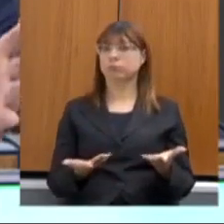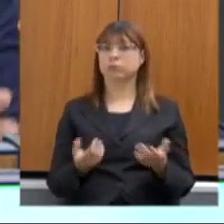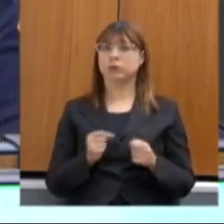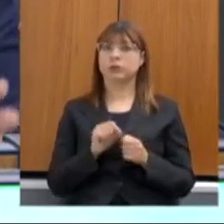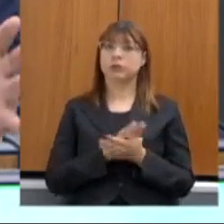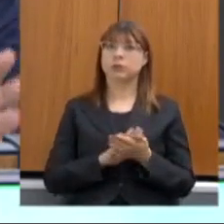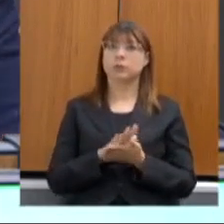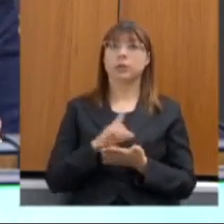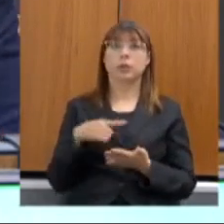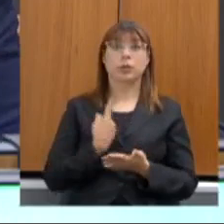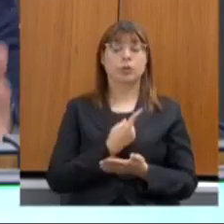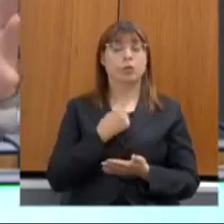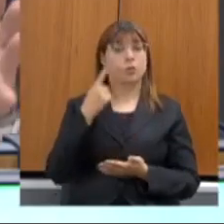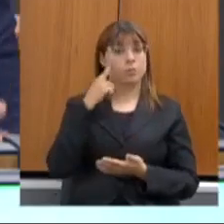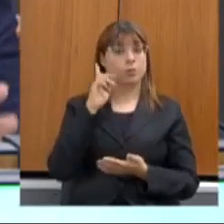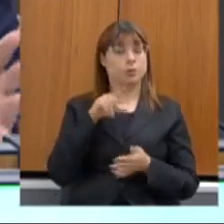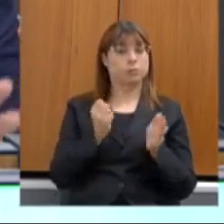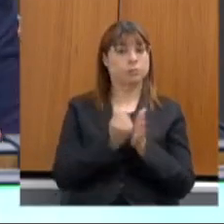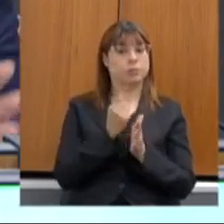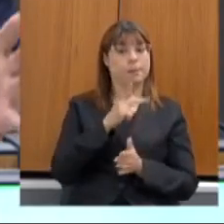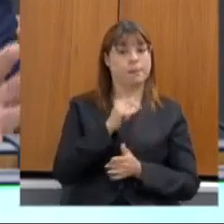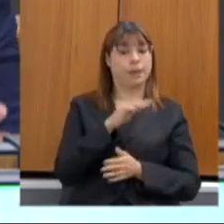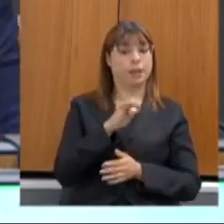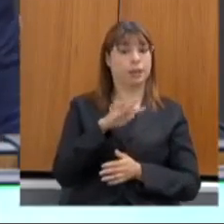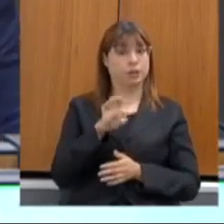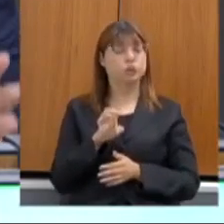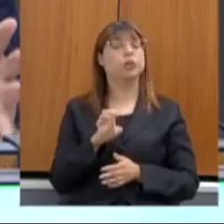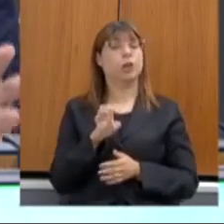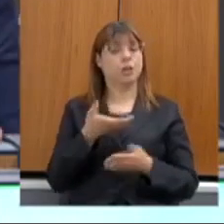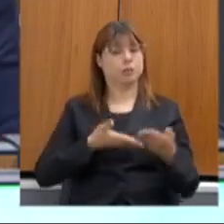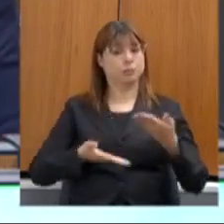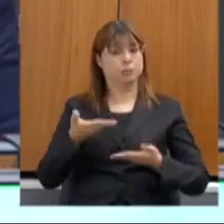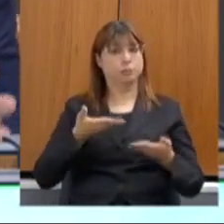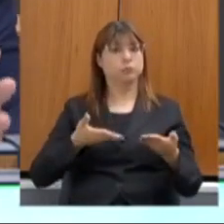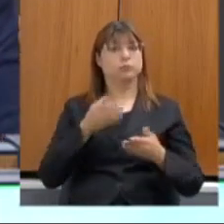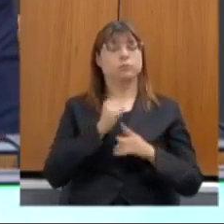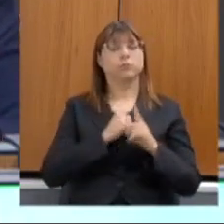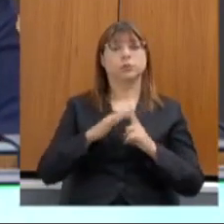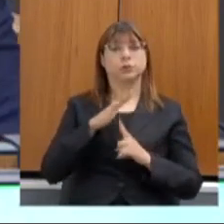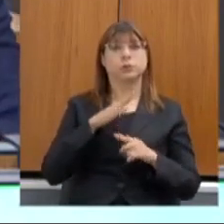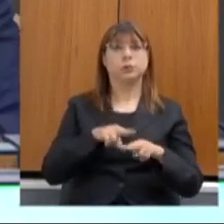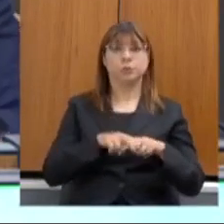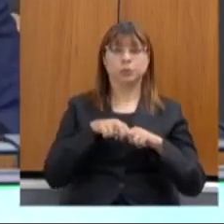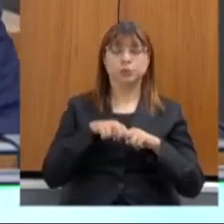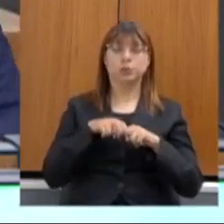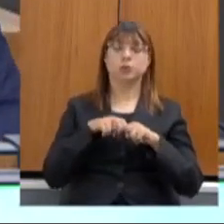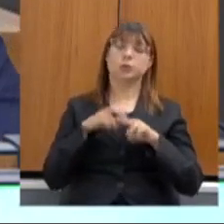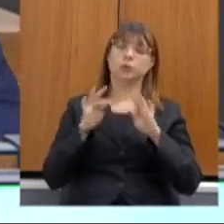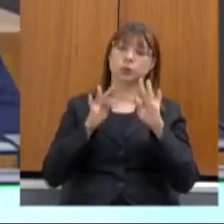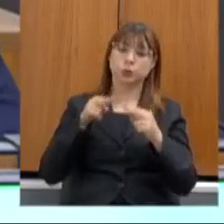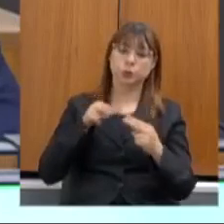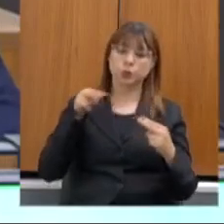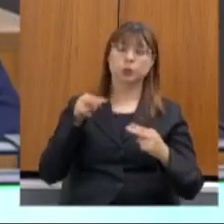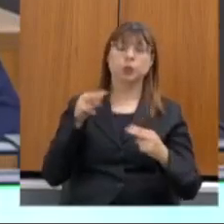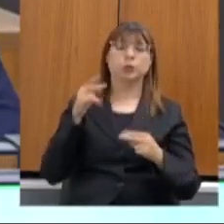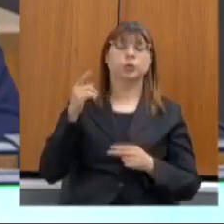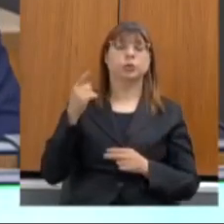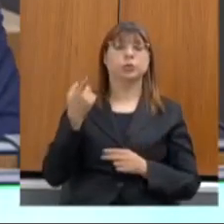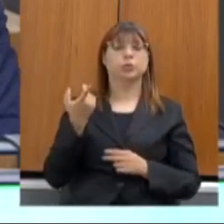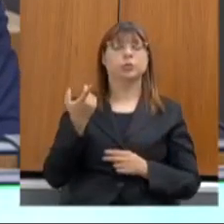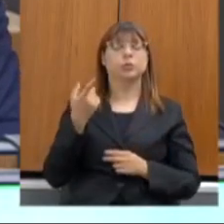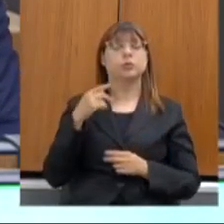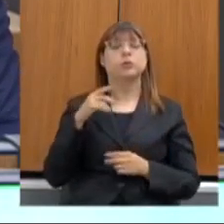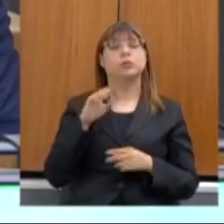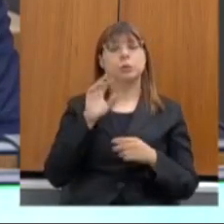a gente entende que patente boa é patente que serve a sociedade e por isso que é de 30 cronológica tem essa função